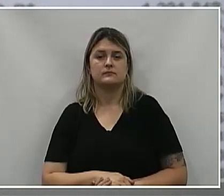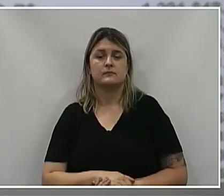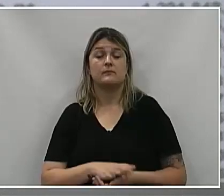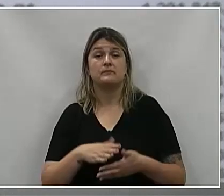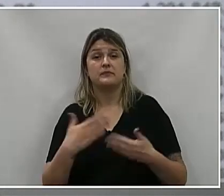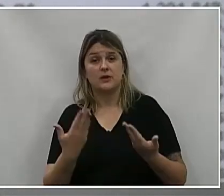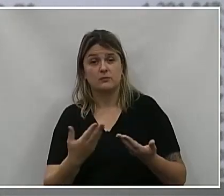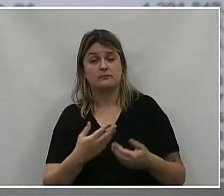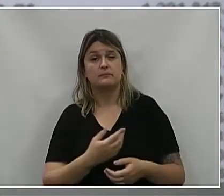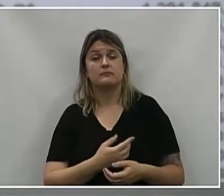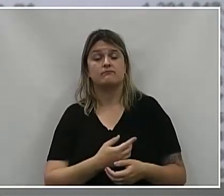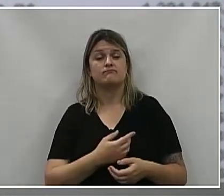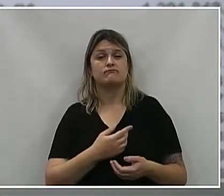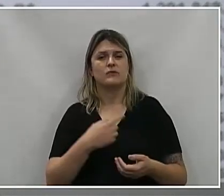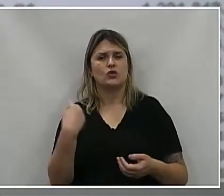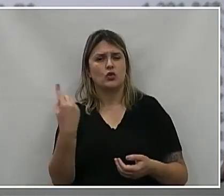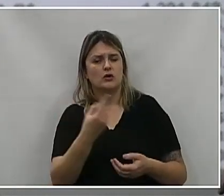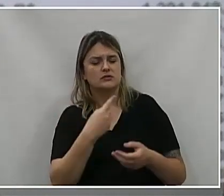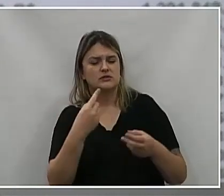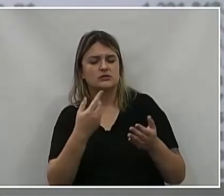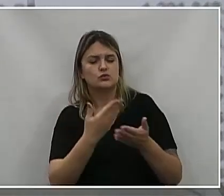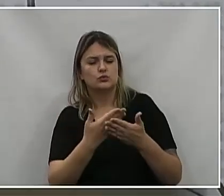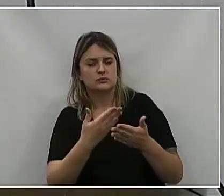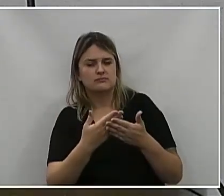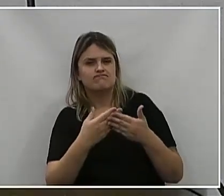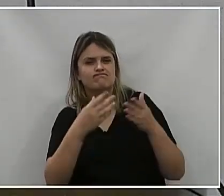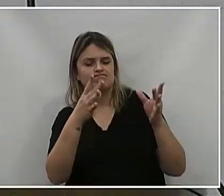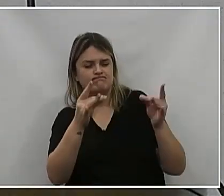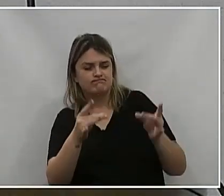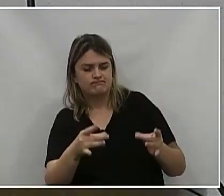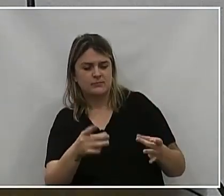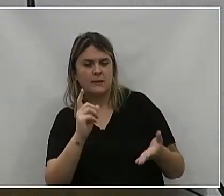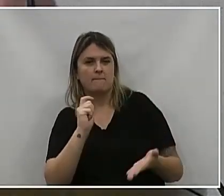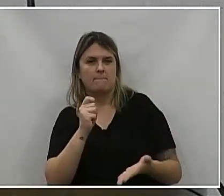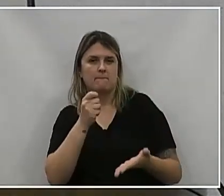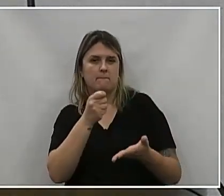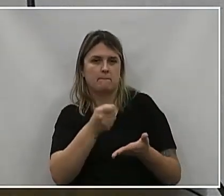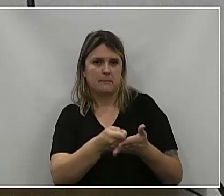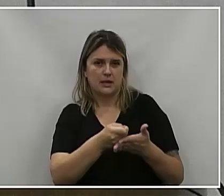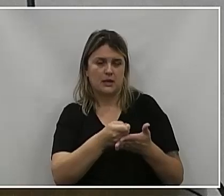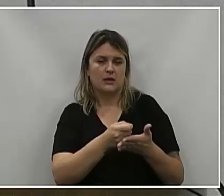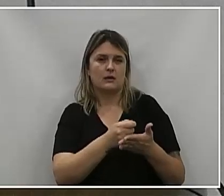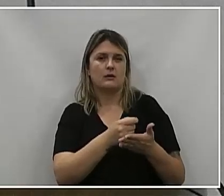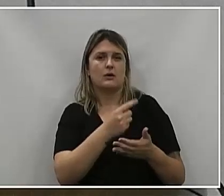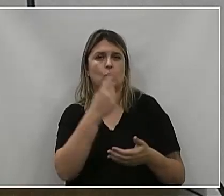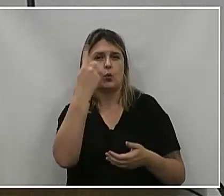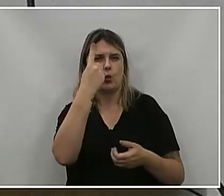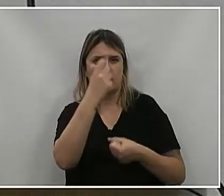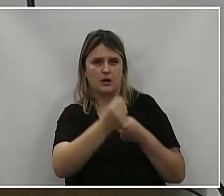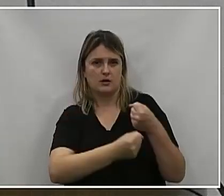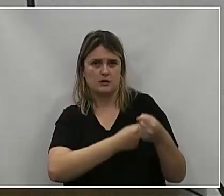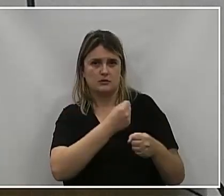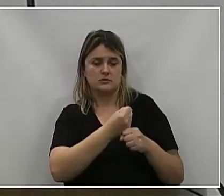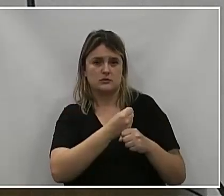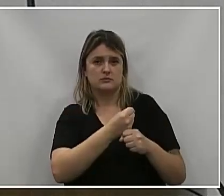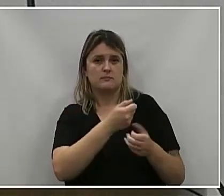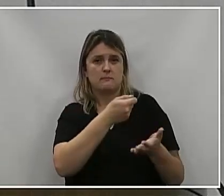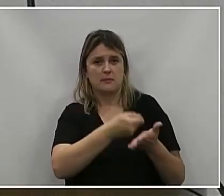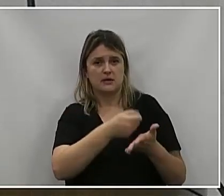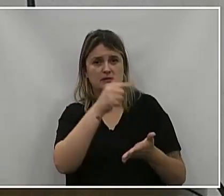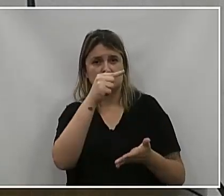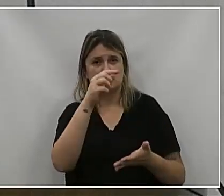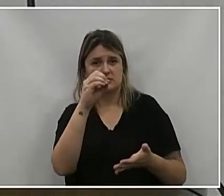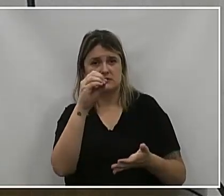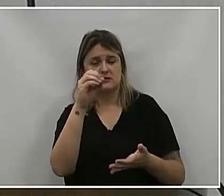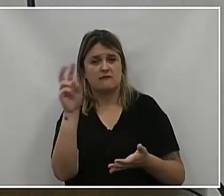Então, nesse primeiro momento, nós teríamos o pagamento durante 12 meses de 70% desse